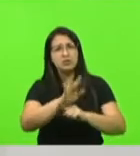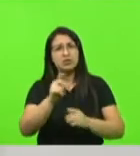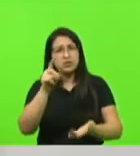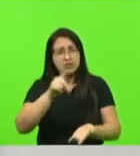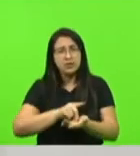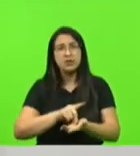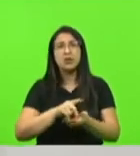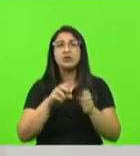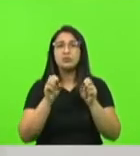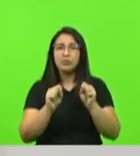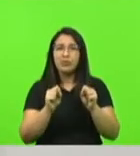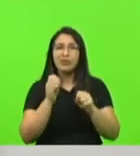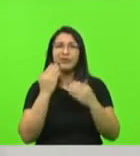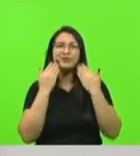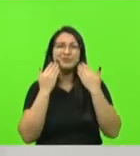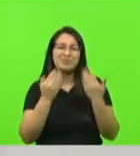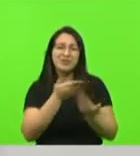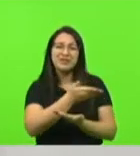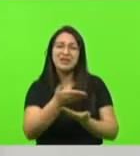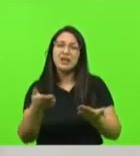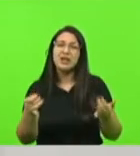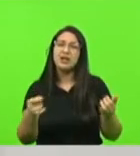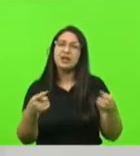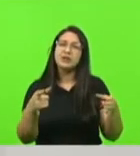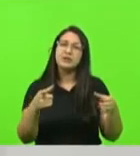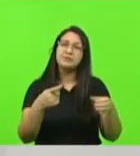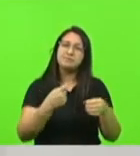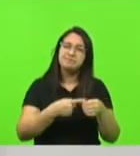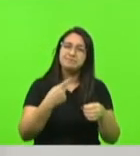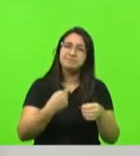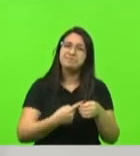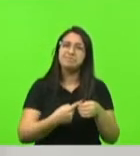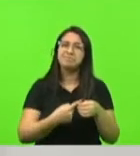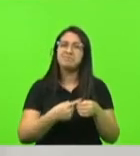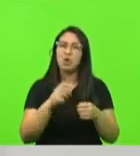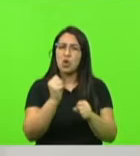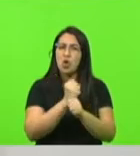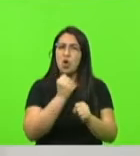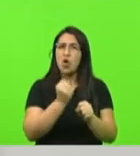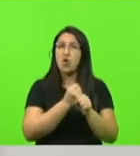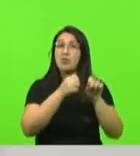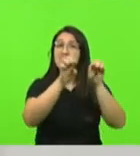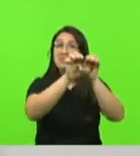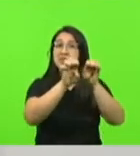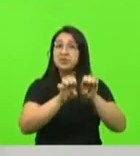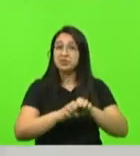tragam para essas pequenas cidades grandes obras estruturantes que nós precisamos.